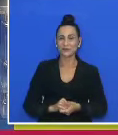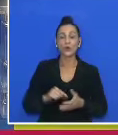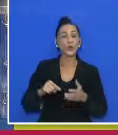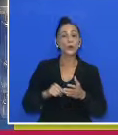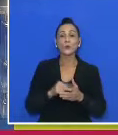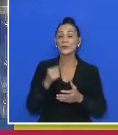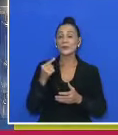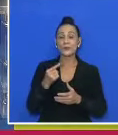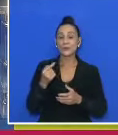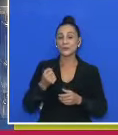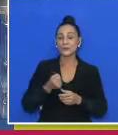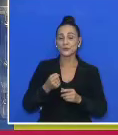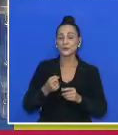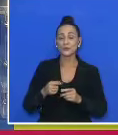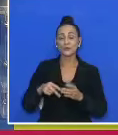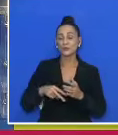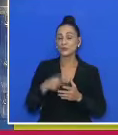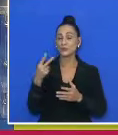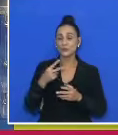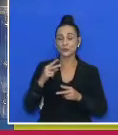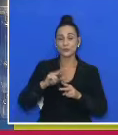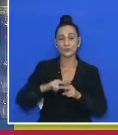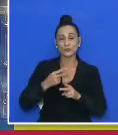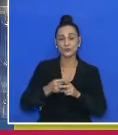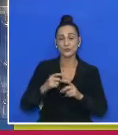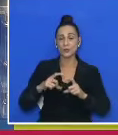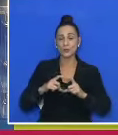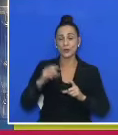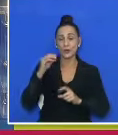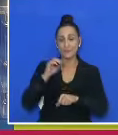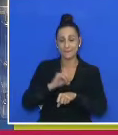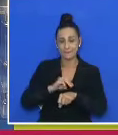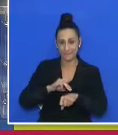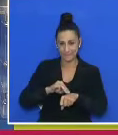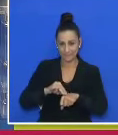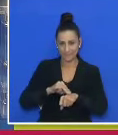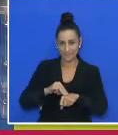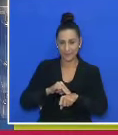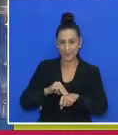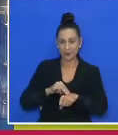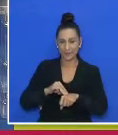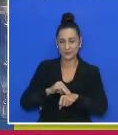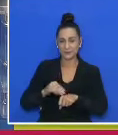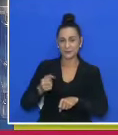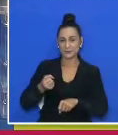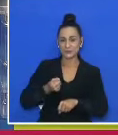O primeiro número do segundo sorteio da dupla Sena. Bola marrom, 34.